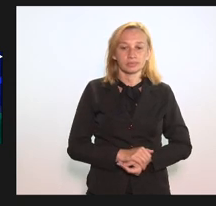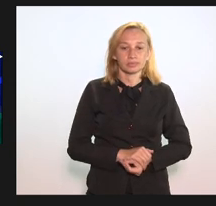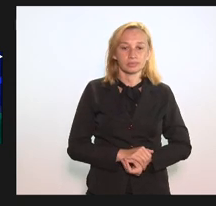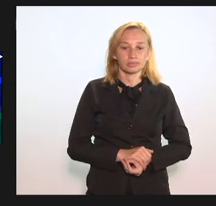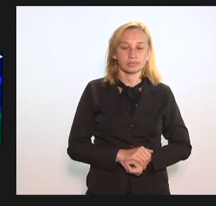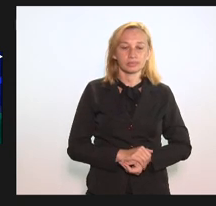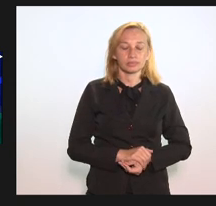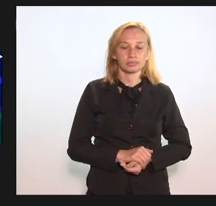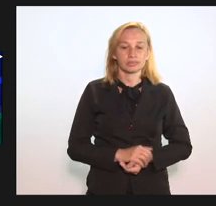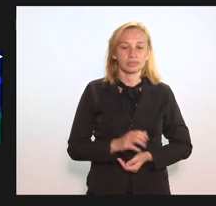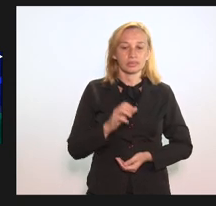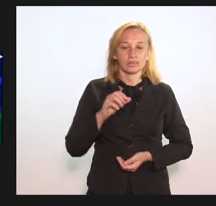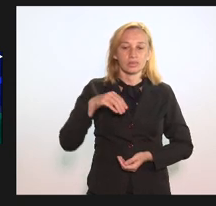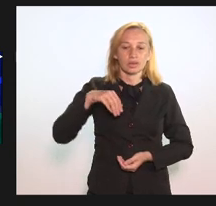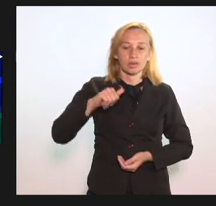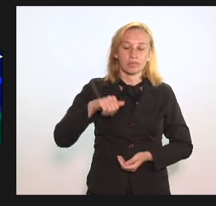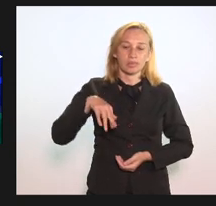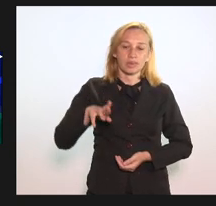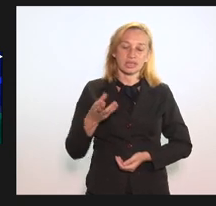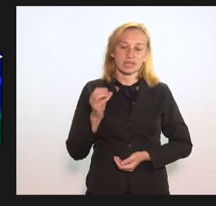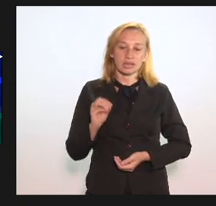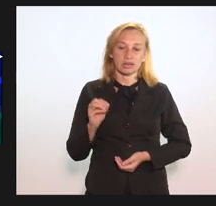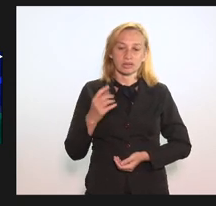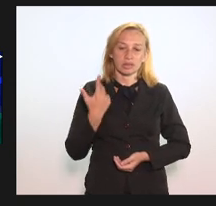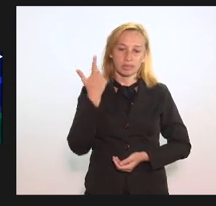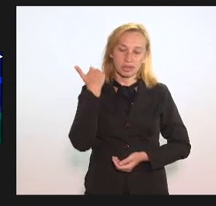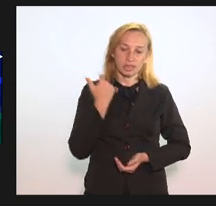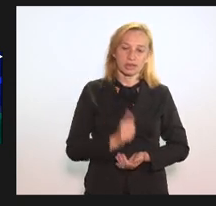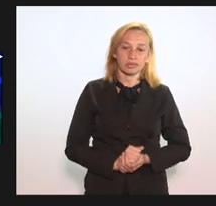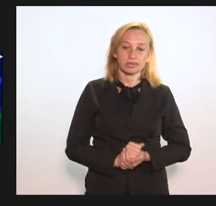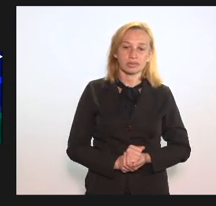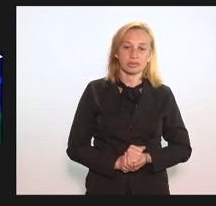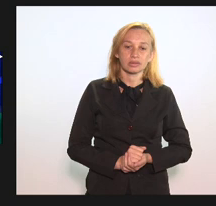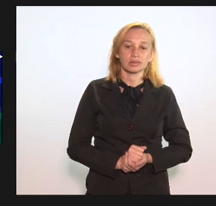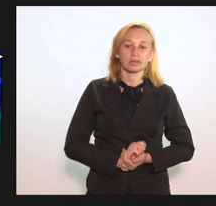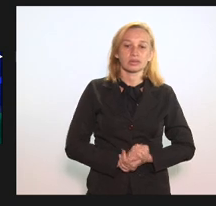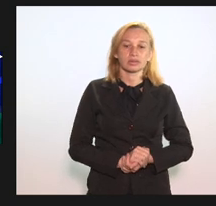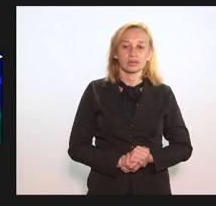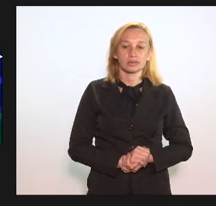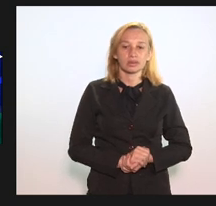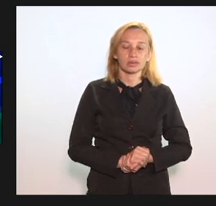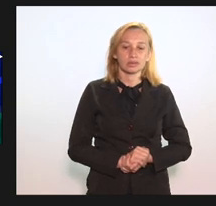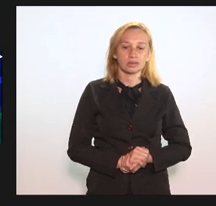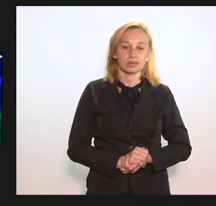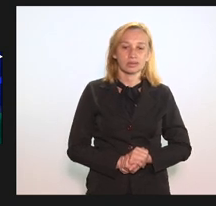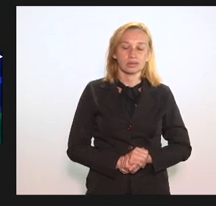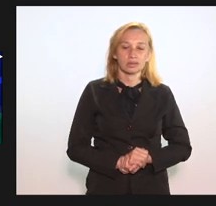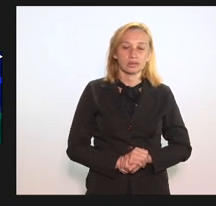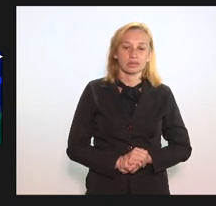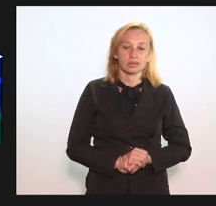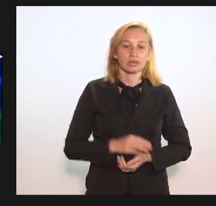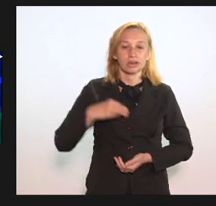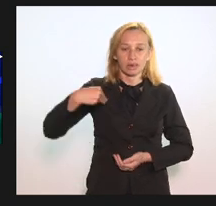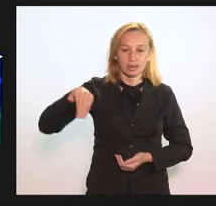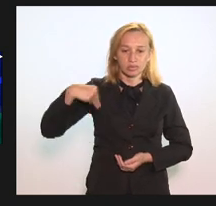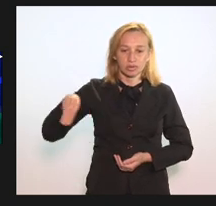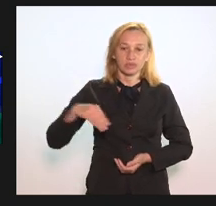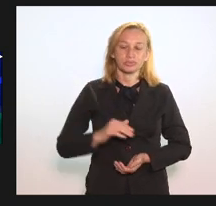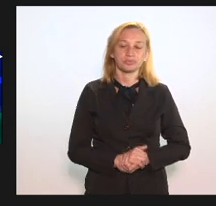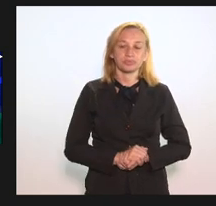o cabeleireiro o estádio por favor mas Pacheco brigam Carlos minc pastel